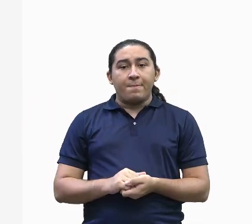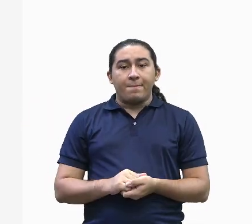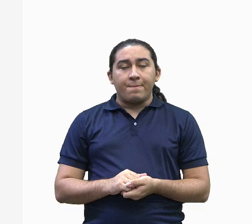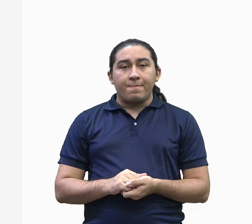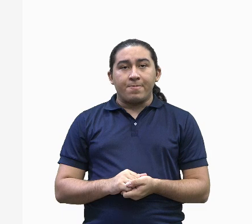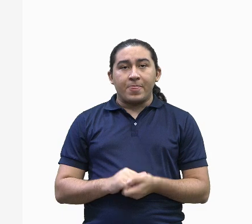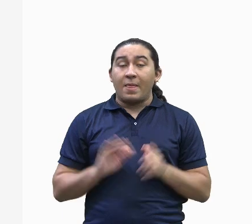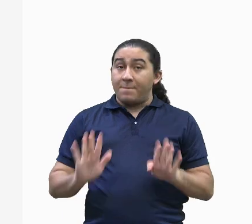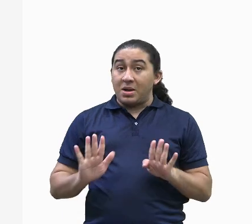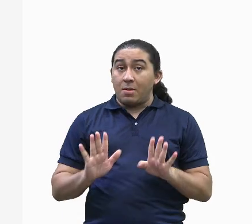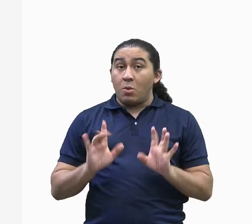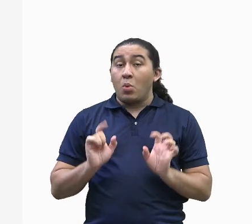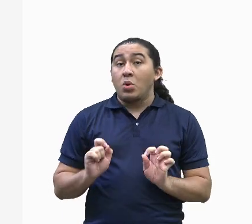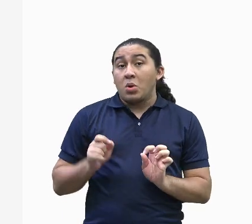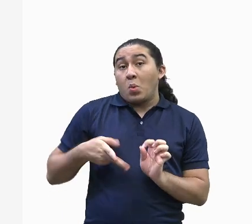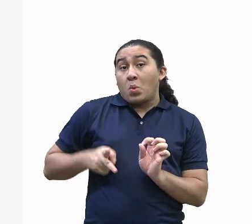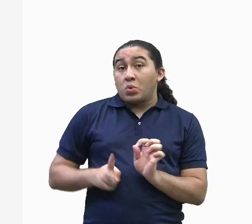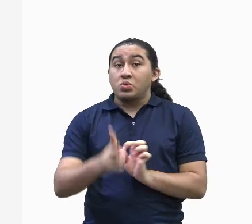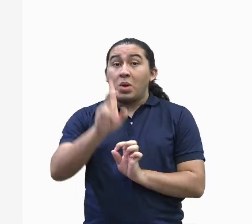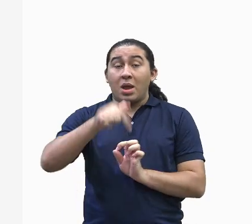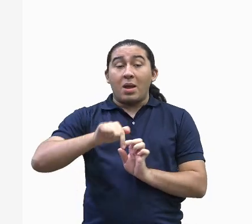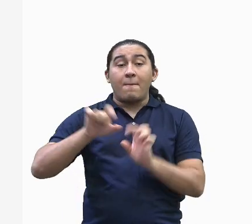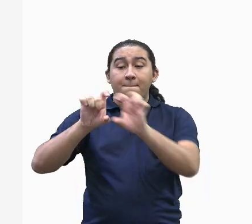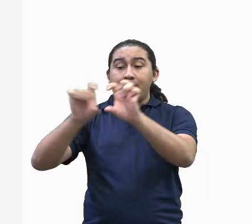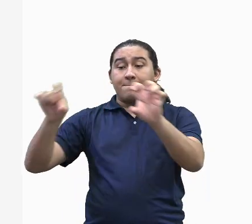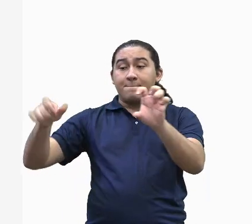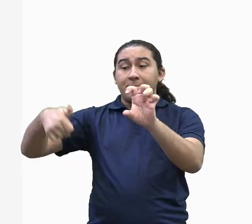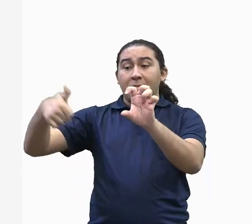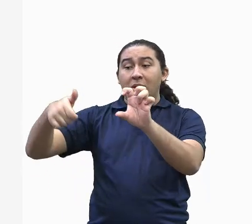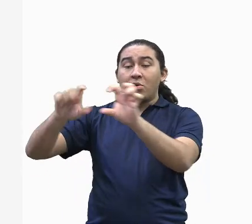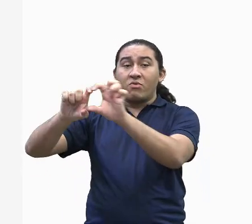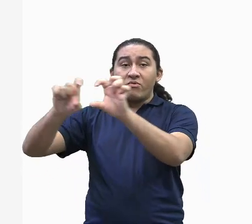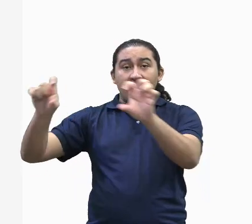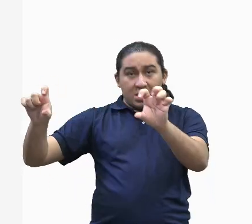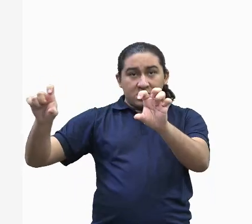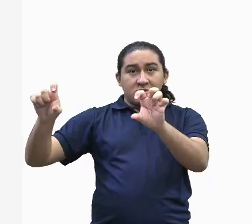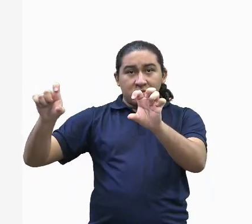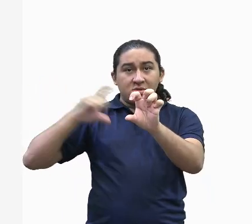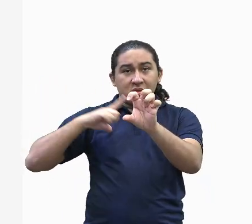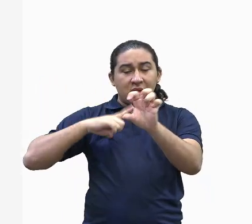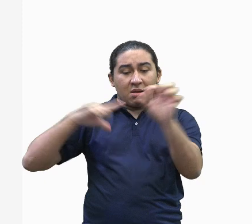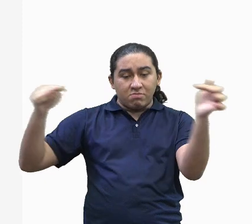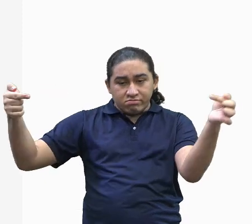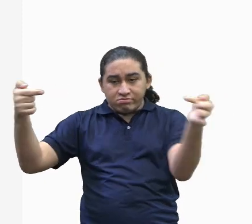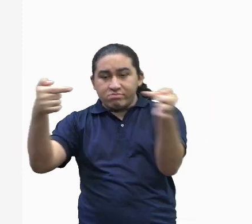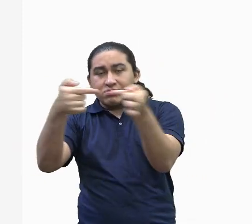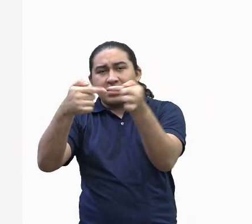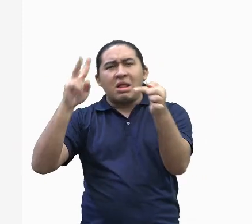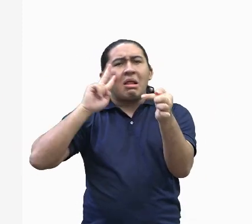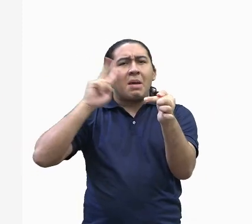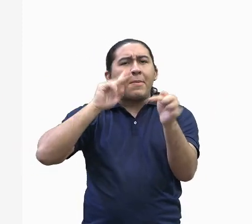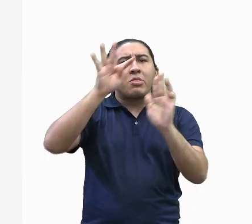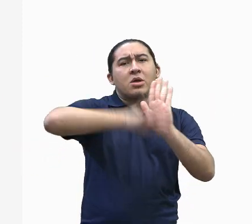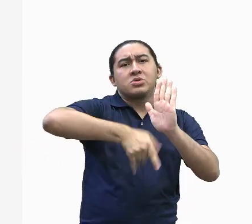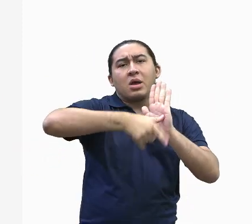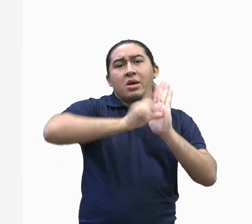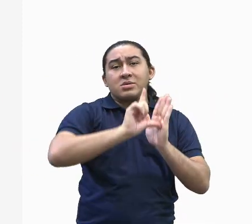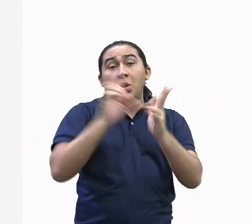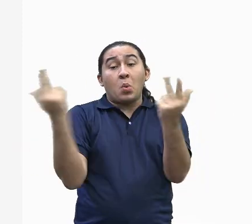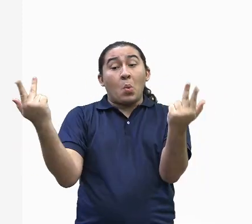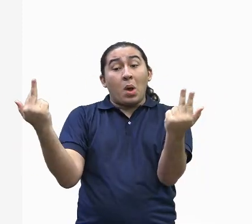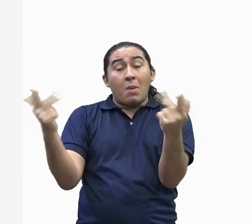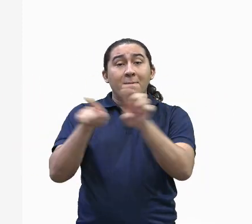muda, na verdade, é o primeiro verso que coloca aí, e agora José. Mas a contextualização é